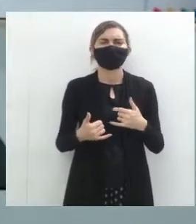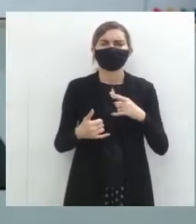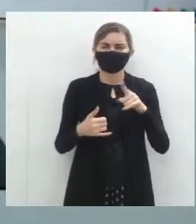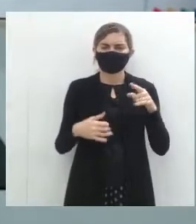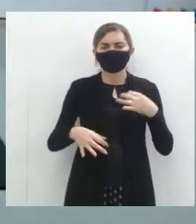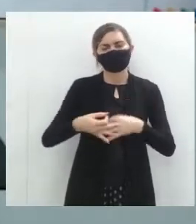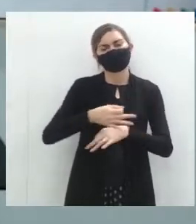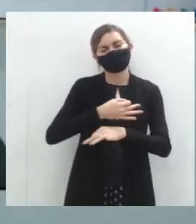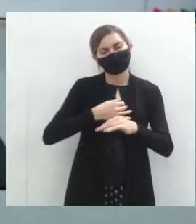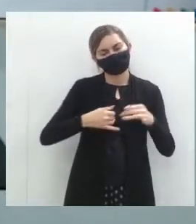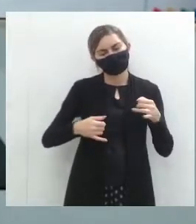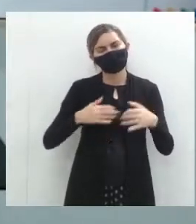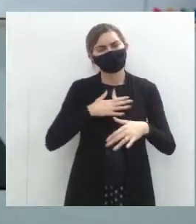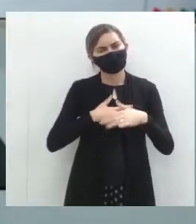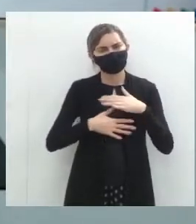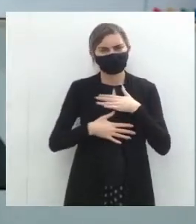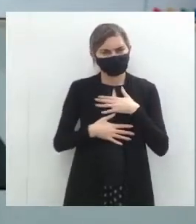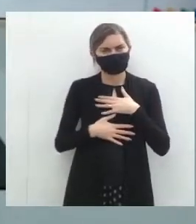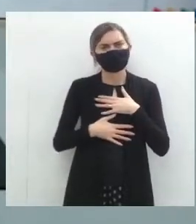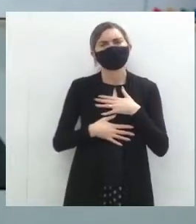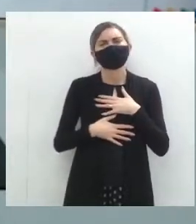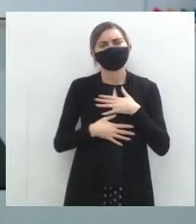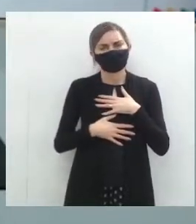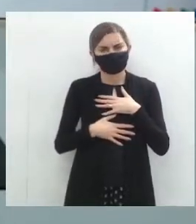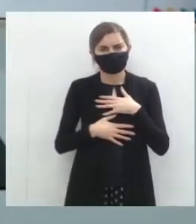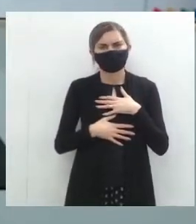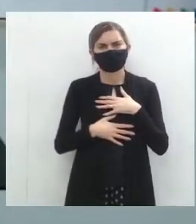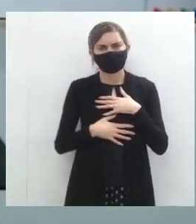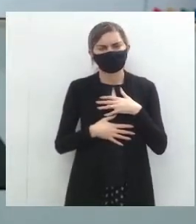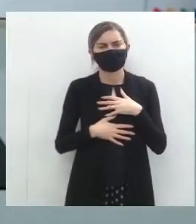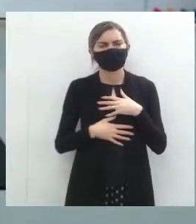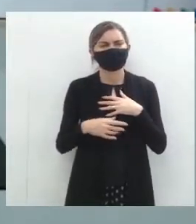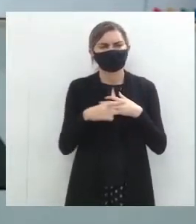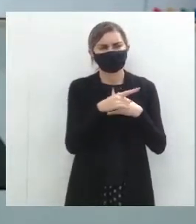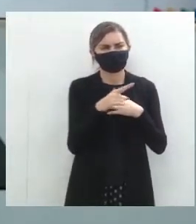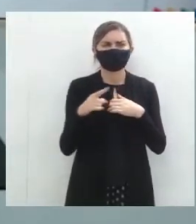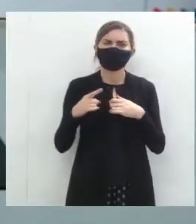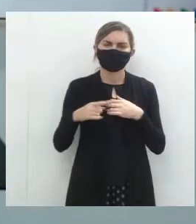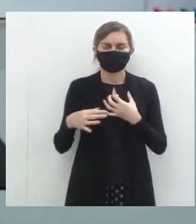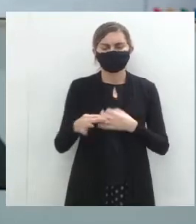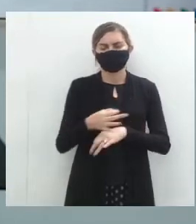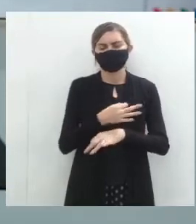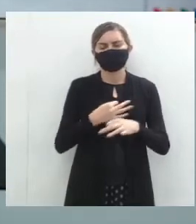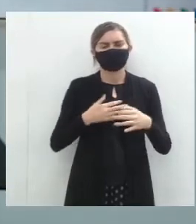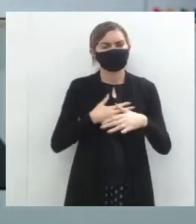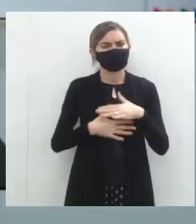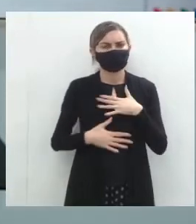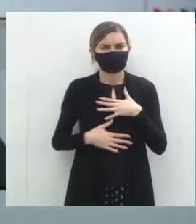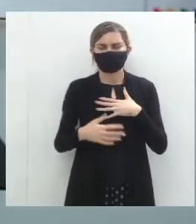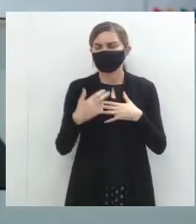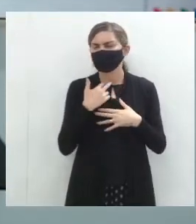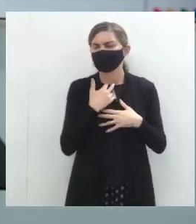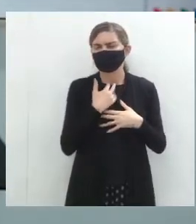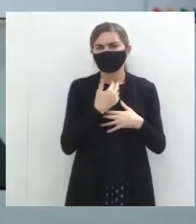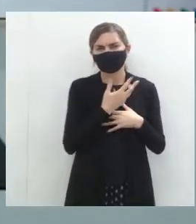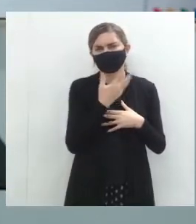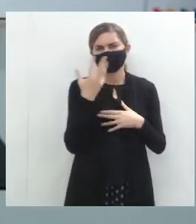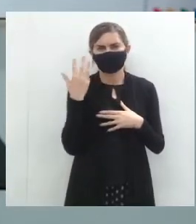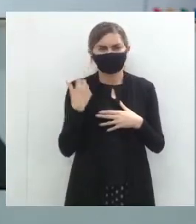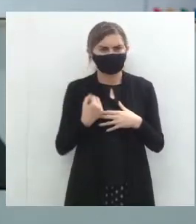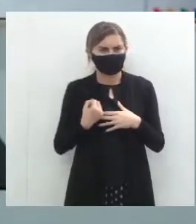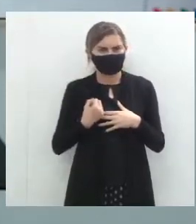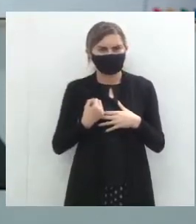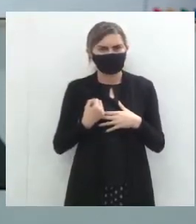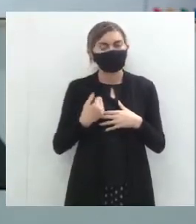a molécula energética do corpo. Isso aqui é a molécula energética do corpo. A gente não pode esquecer disso, tá? Então,